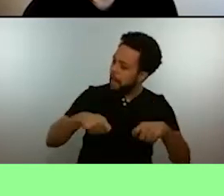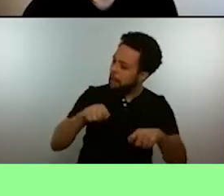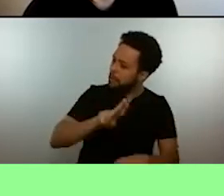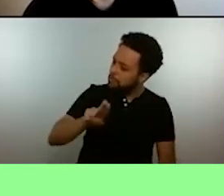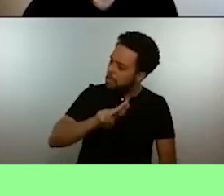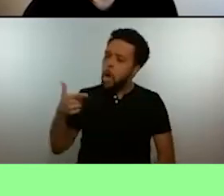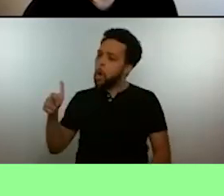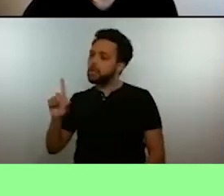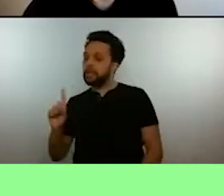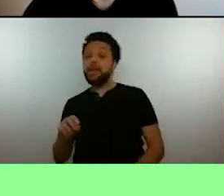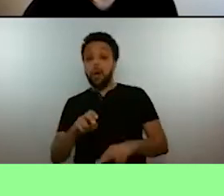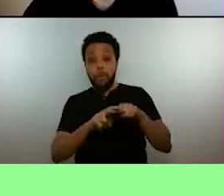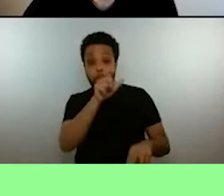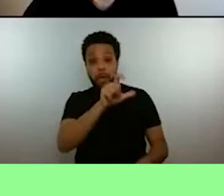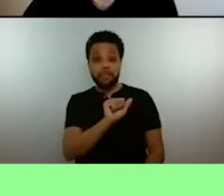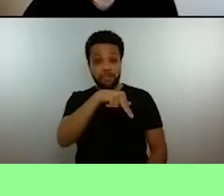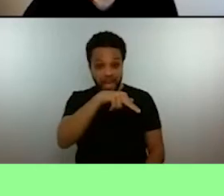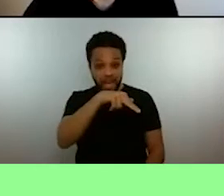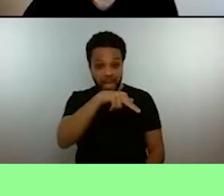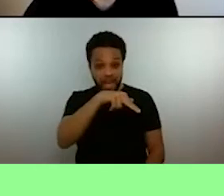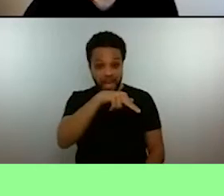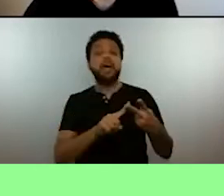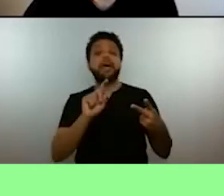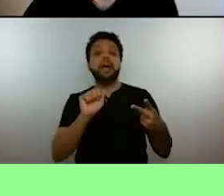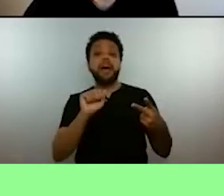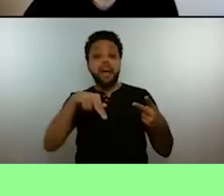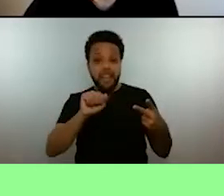causa da Ana, da Malu, da